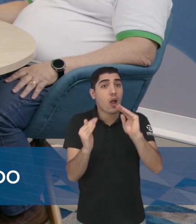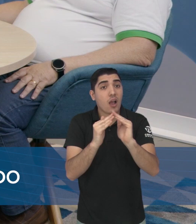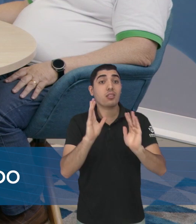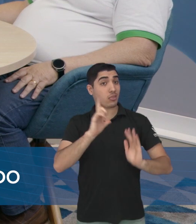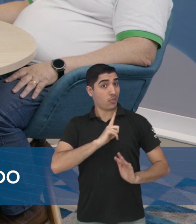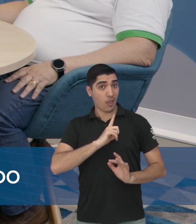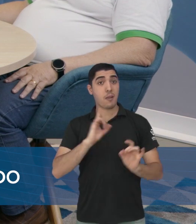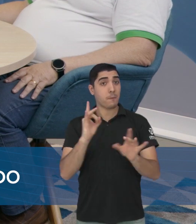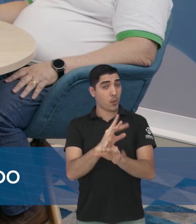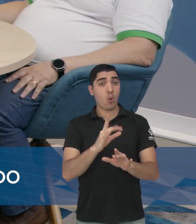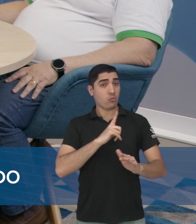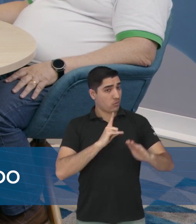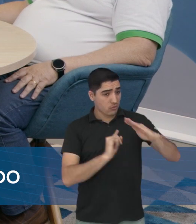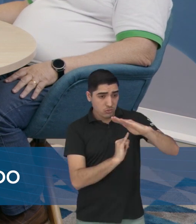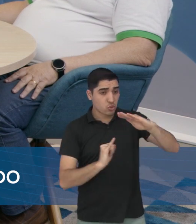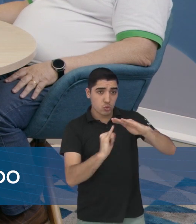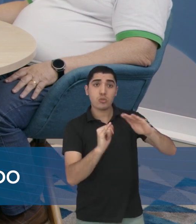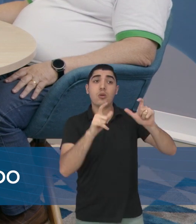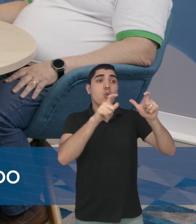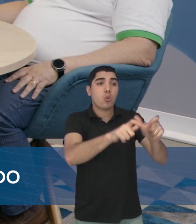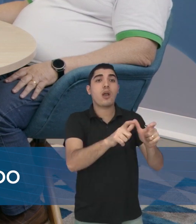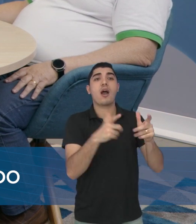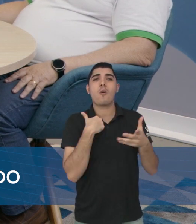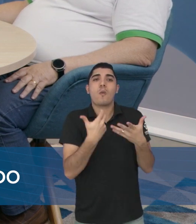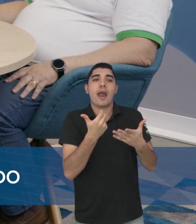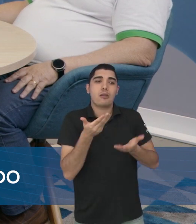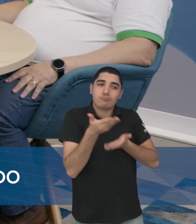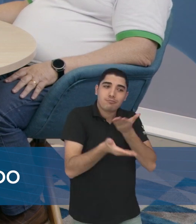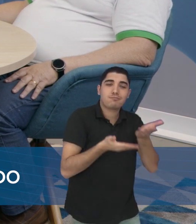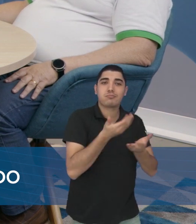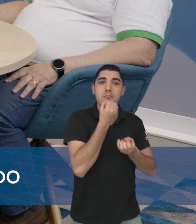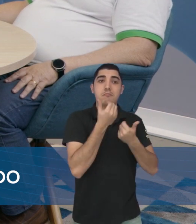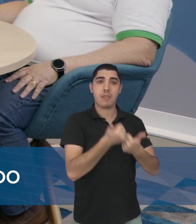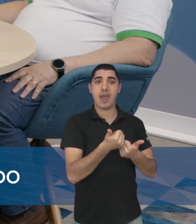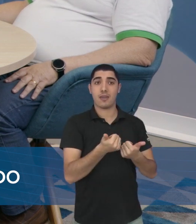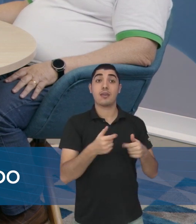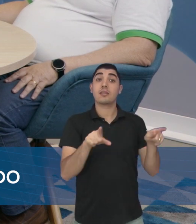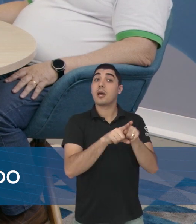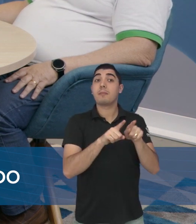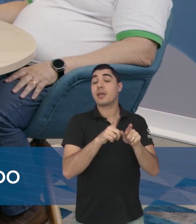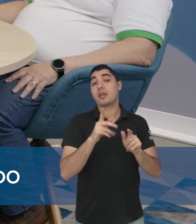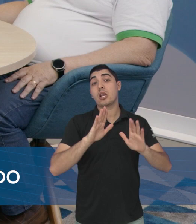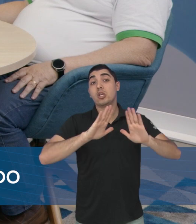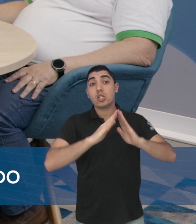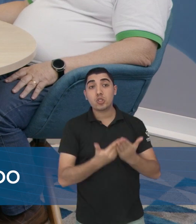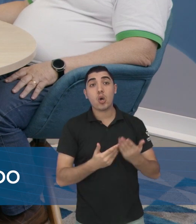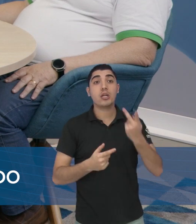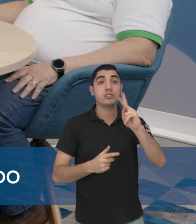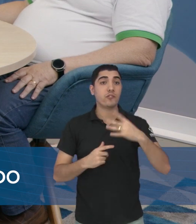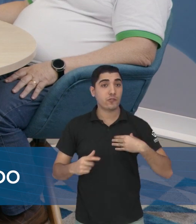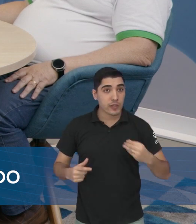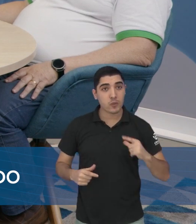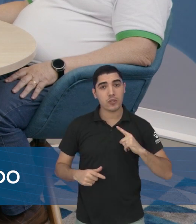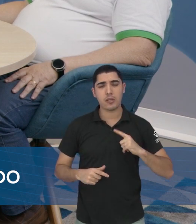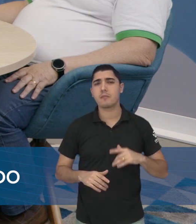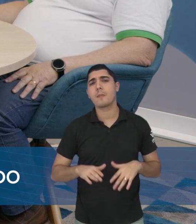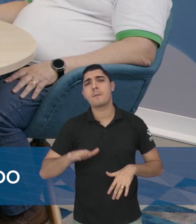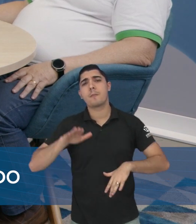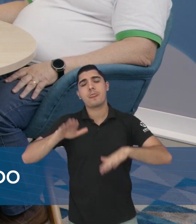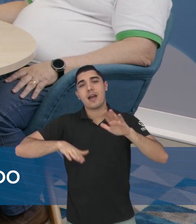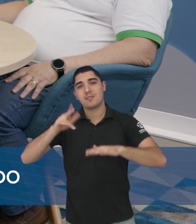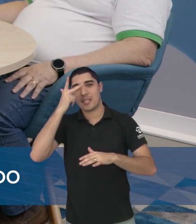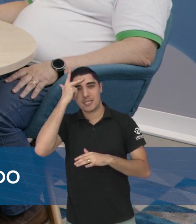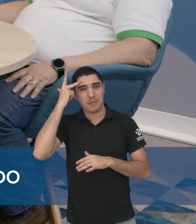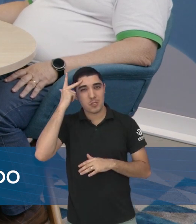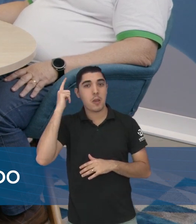uma instituição, sempre tem um lugar para a gente fazer o bem. Não deixe de fazer, às vezes é na escola do seu filho. Sim, né? Muitas vezes eu acho que as